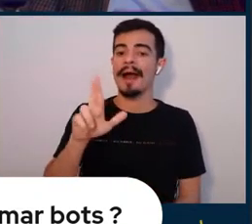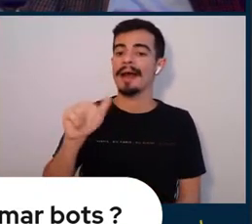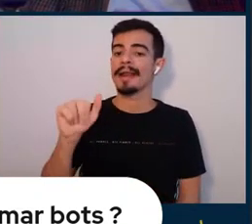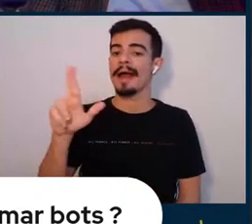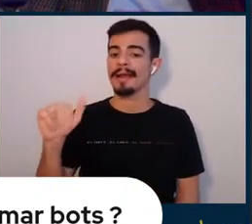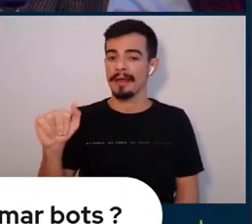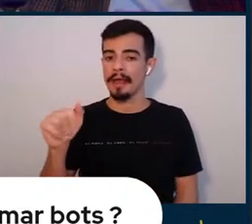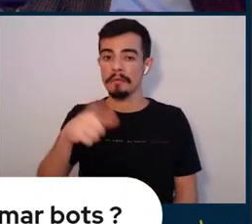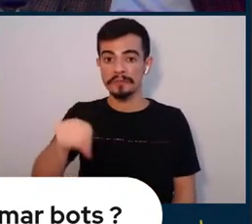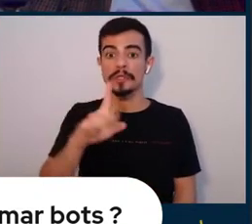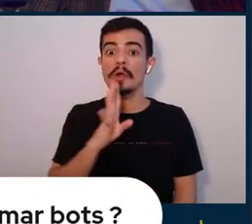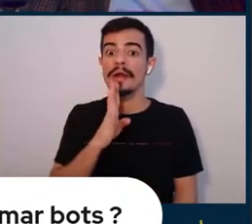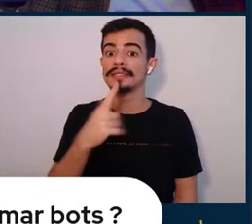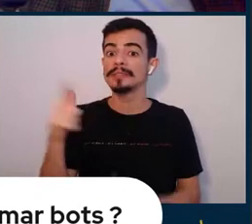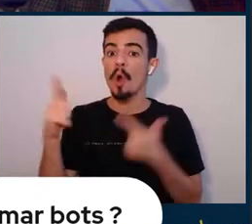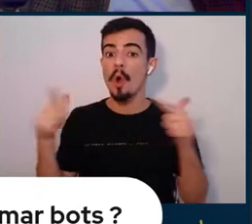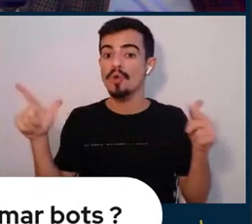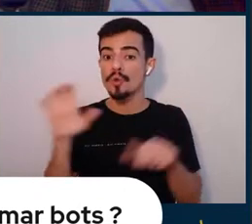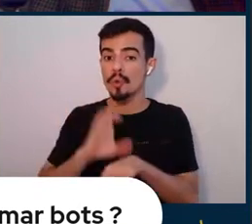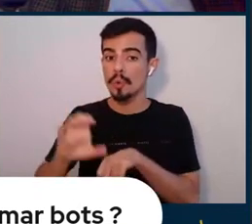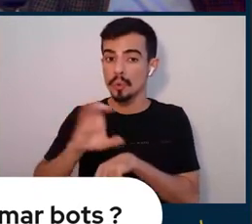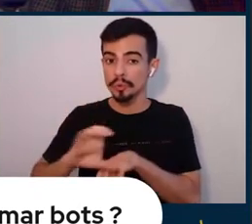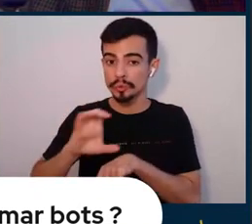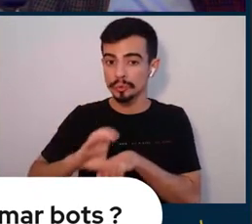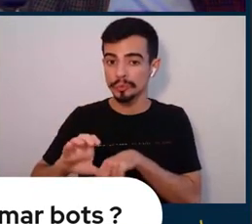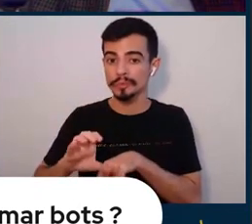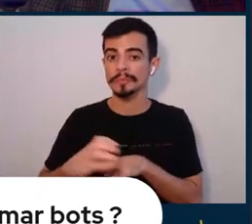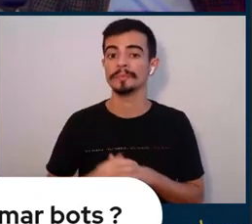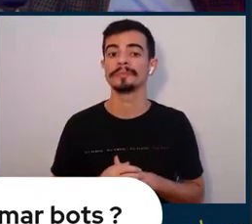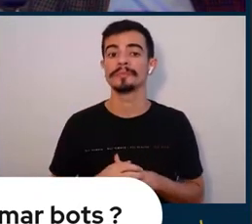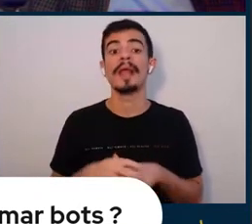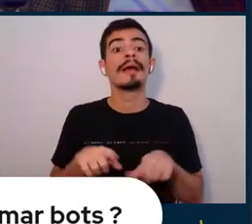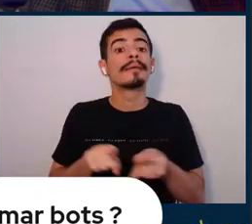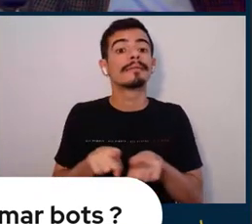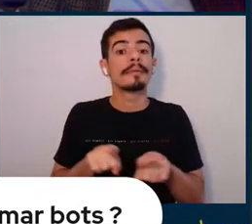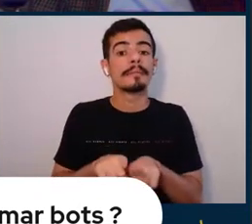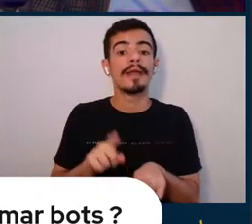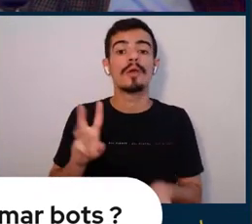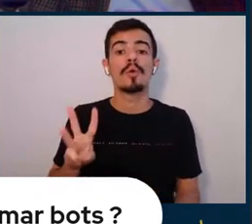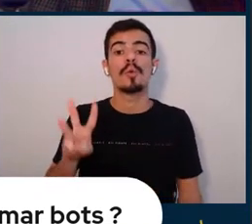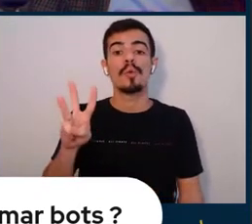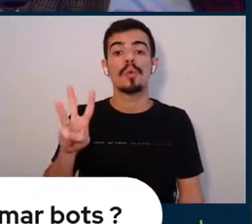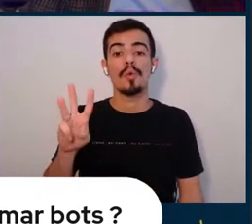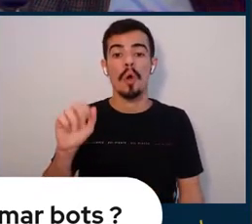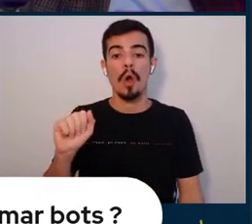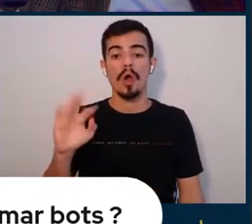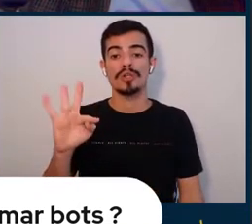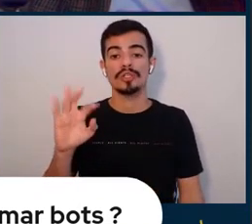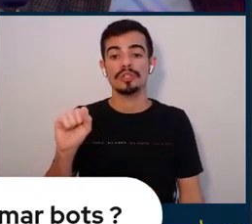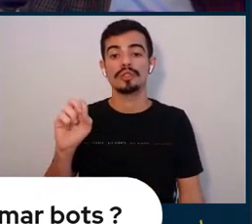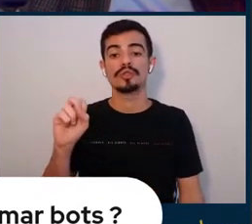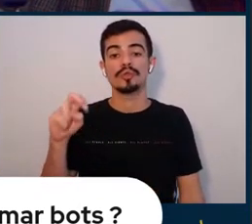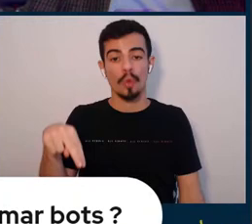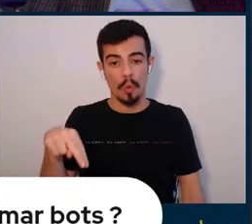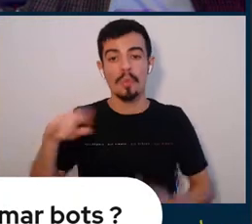duas conhecem algum outro. Mas ah, tem os do Watson também, né? Focado para